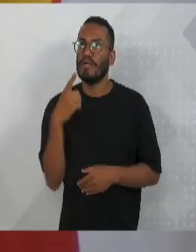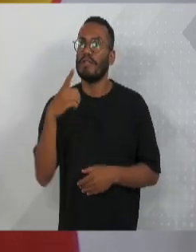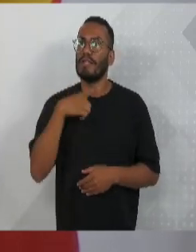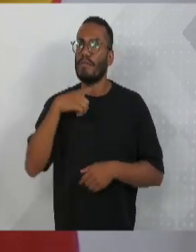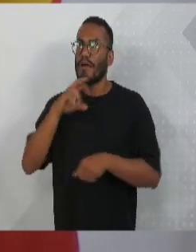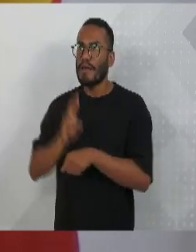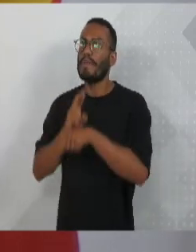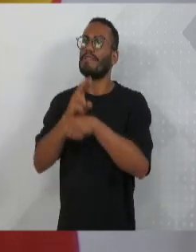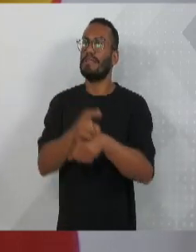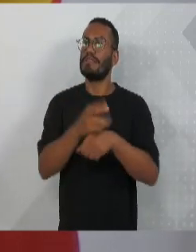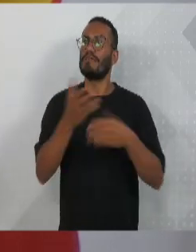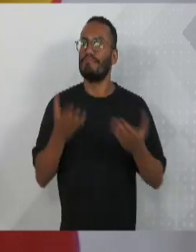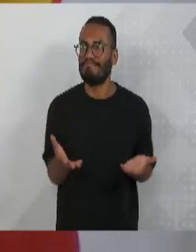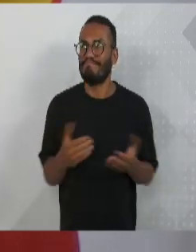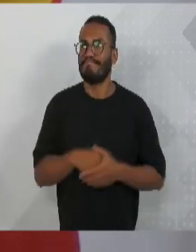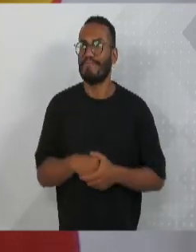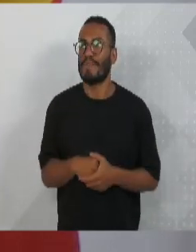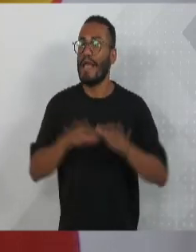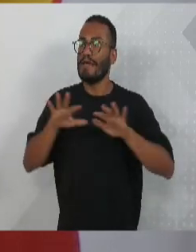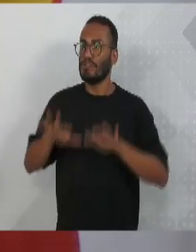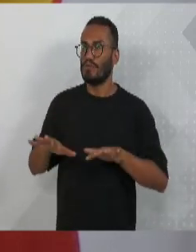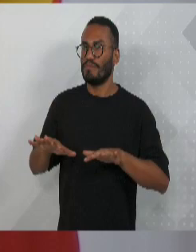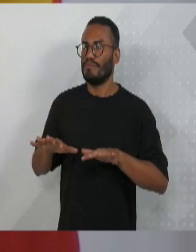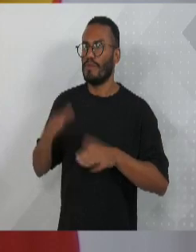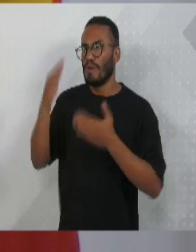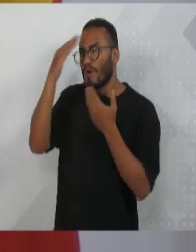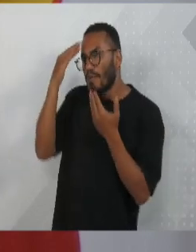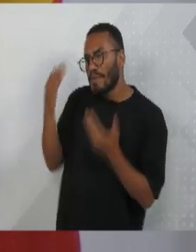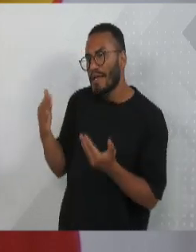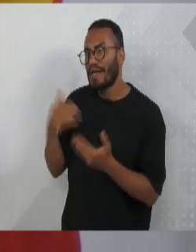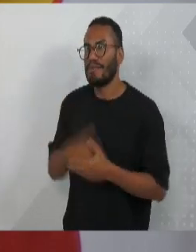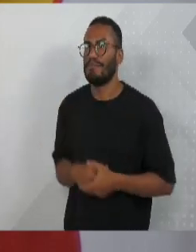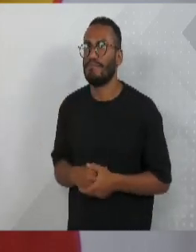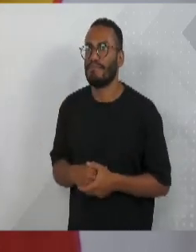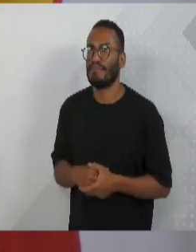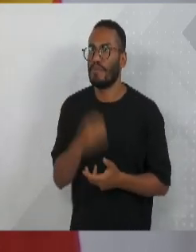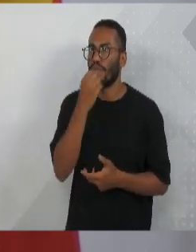representação senhor presidente seria isso meu muito obrigado boa tarde a todos